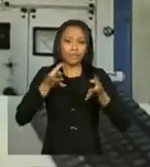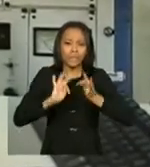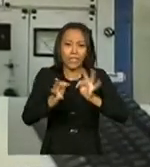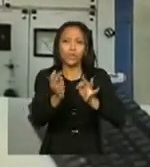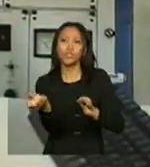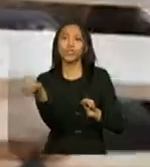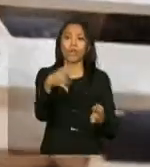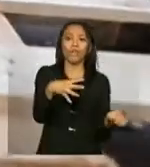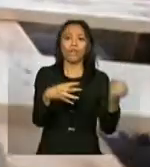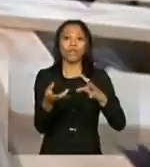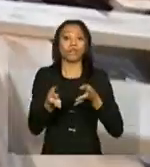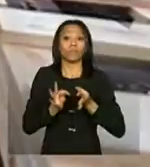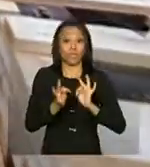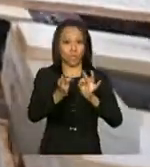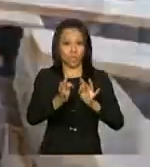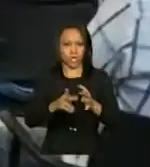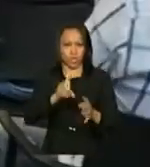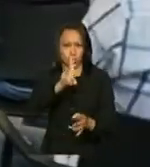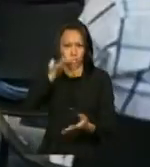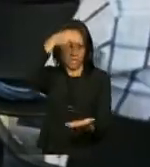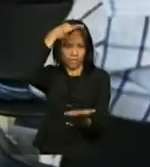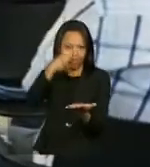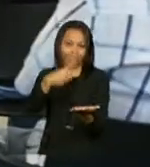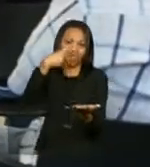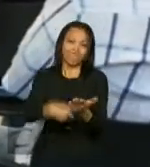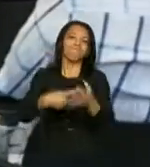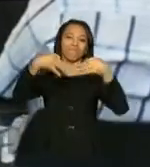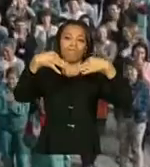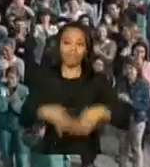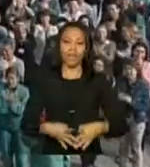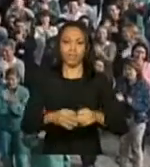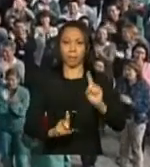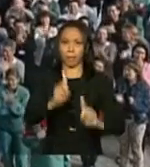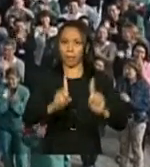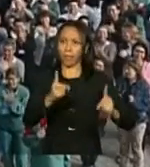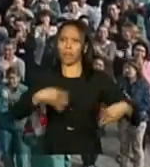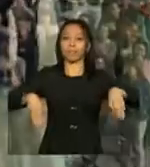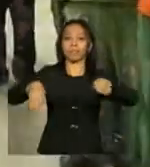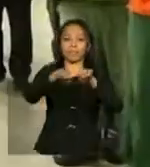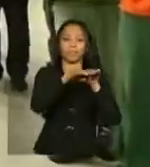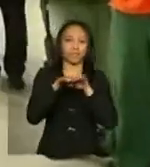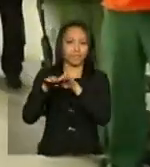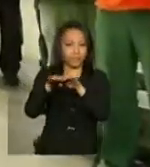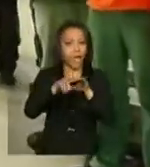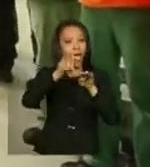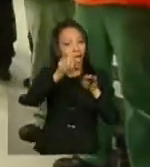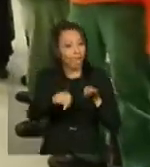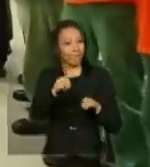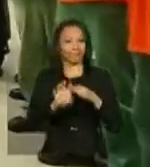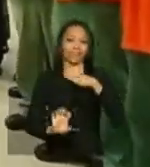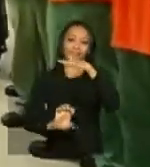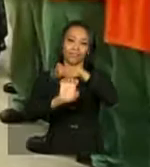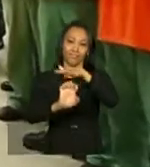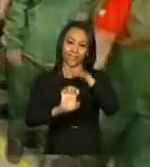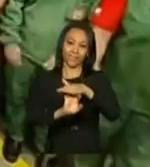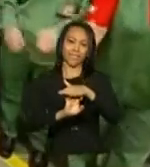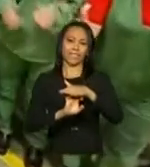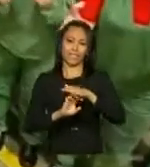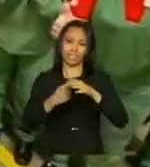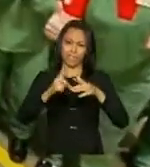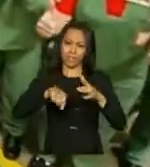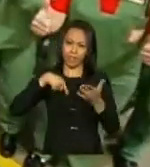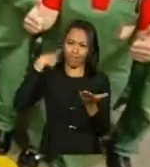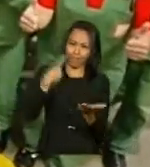inovação, pontualidade e competitividade. É a Baltô ratificando seus